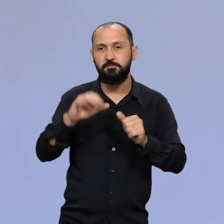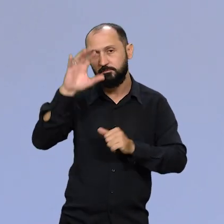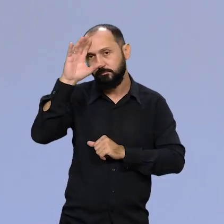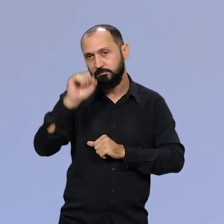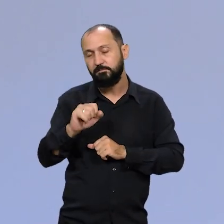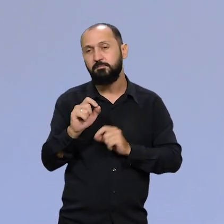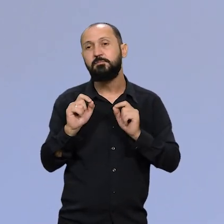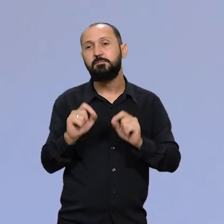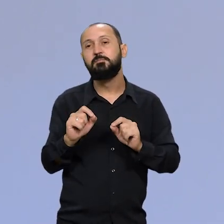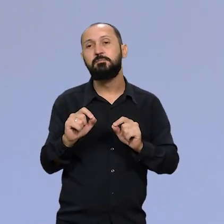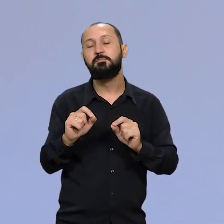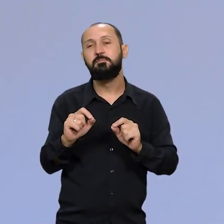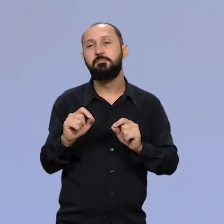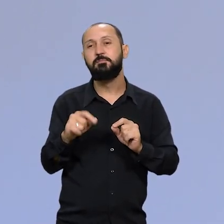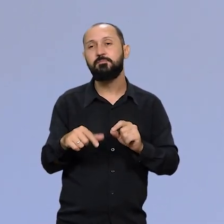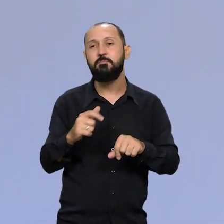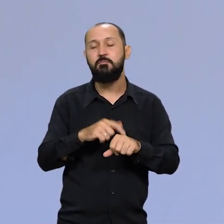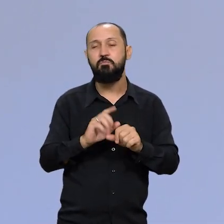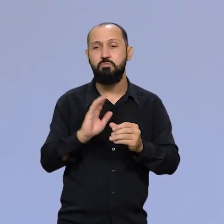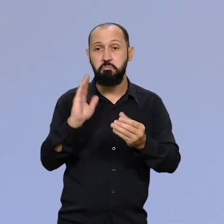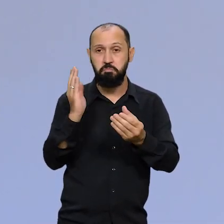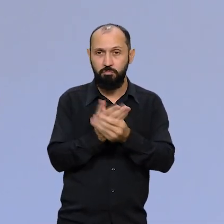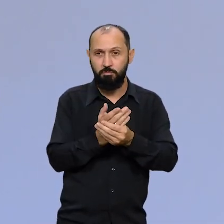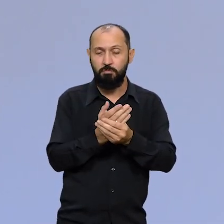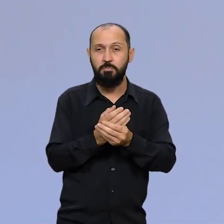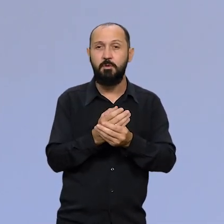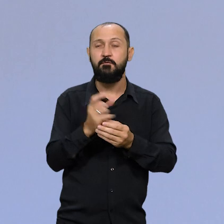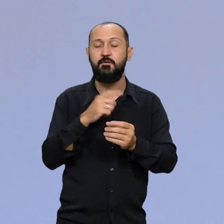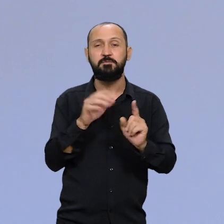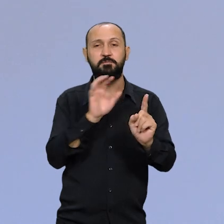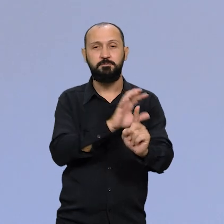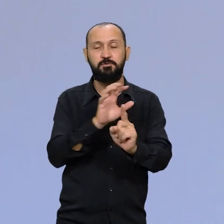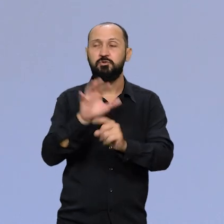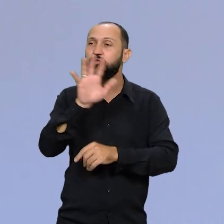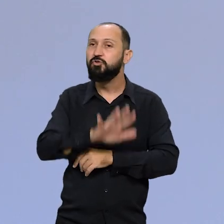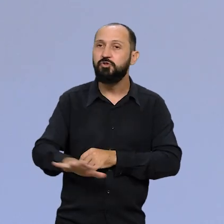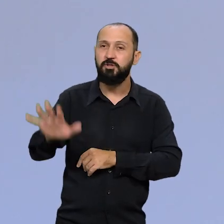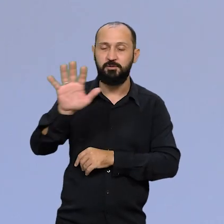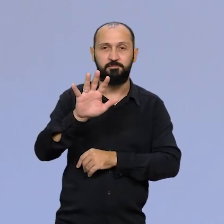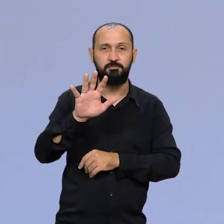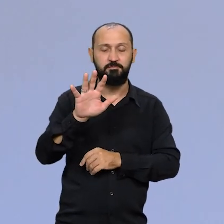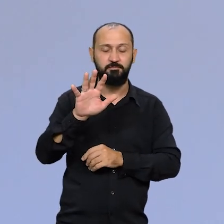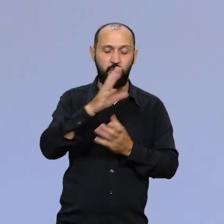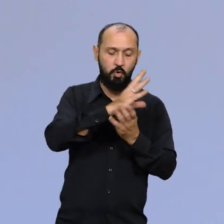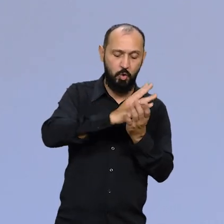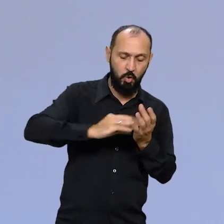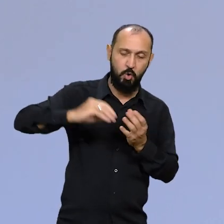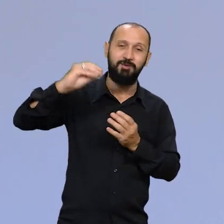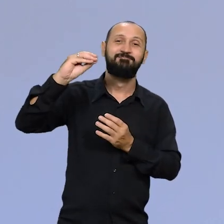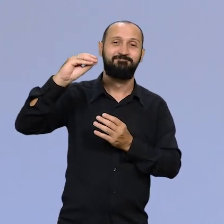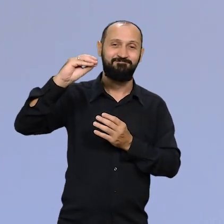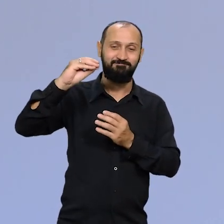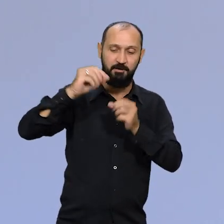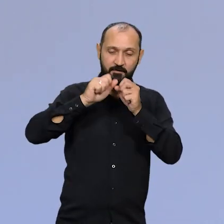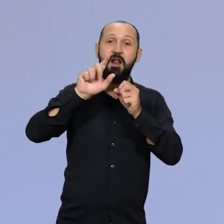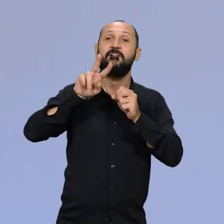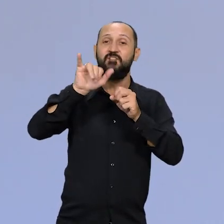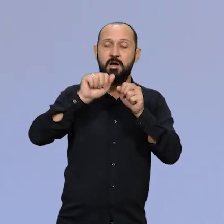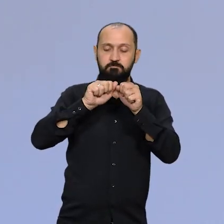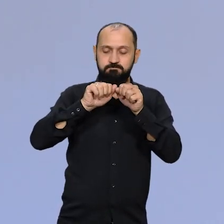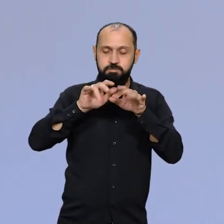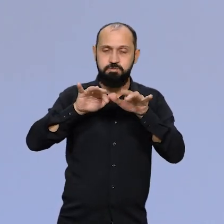com base no marco temporal e com essa leitura do esbulho renitente. E o marco temporal foi decidido pelo Supremo em